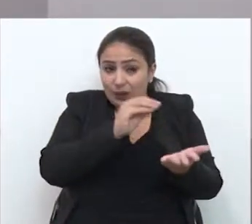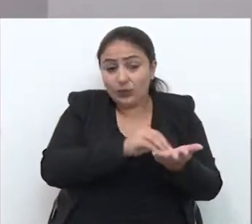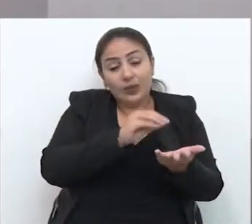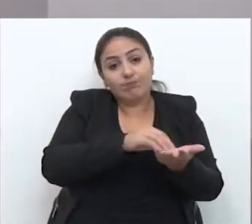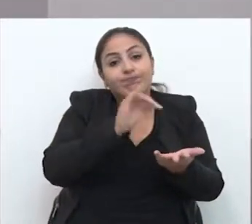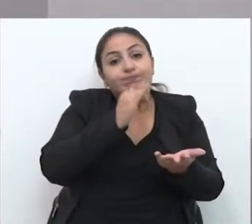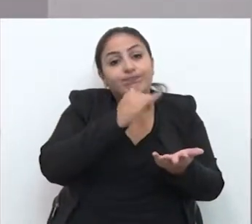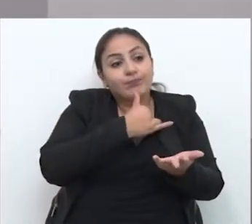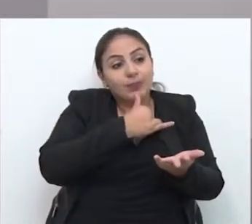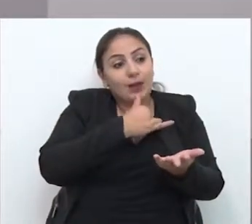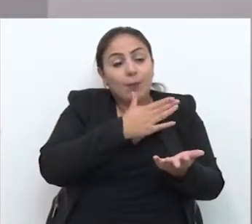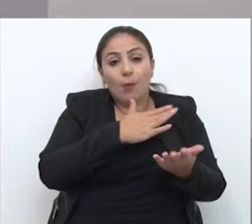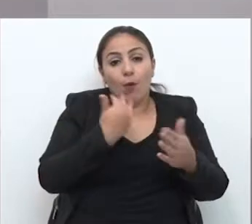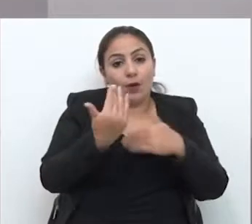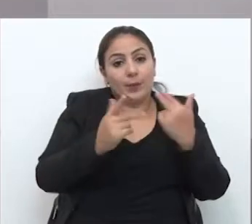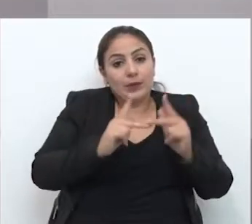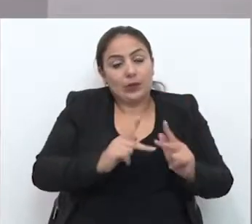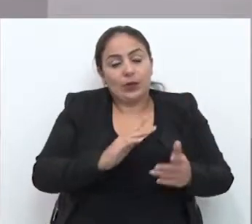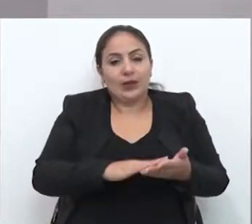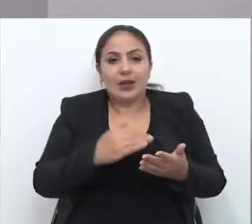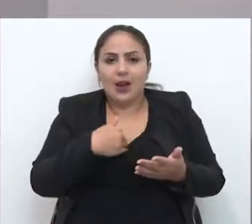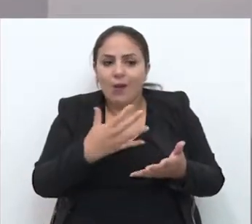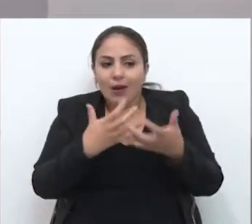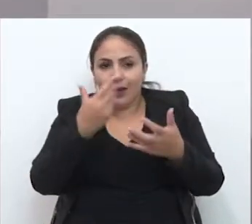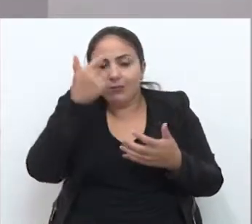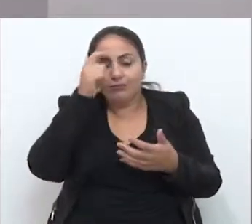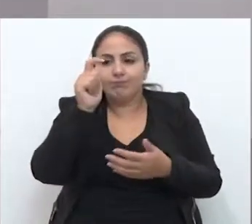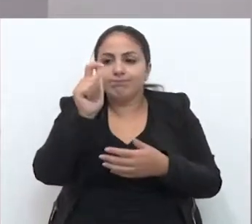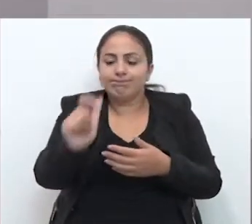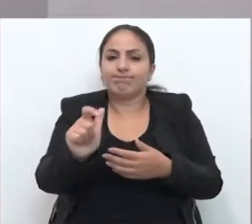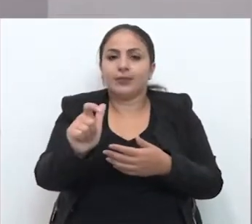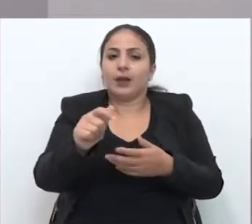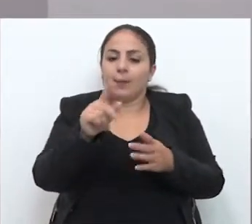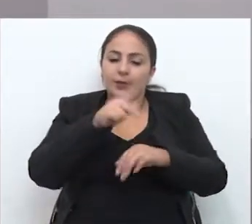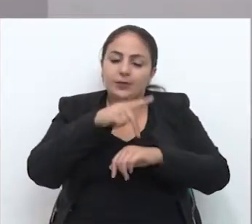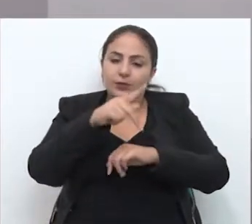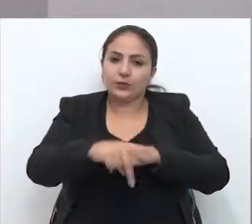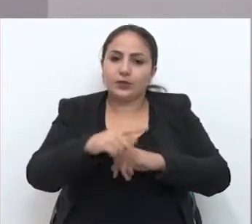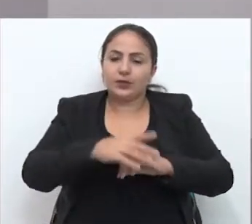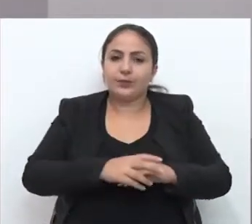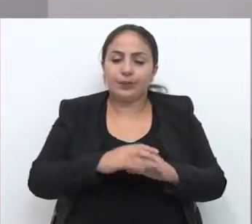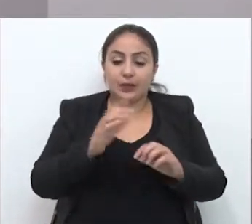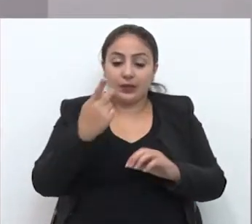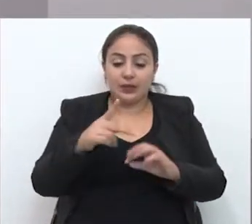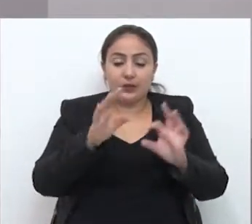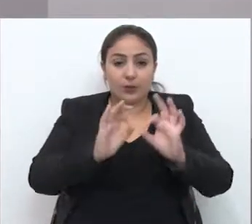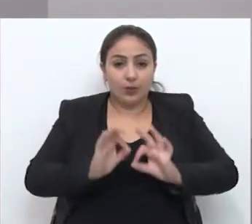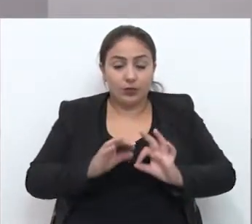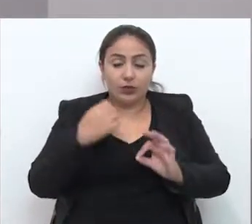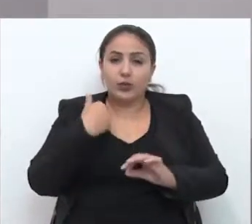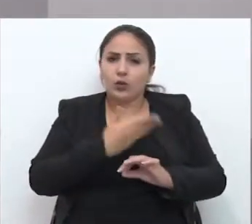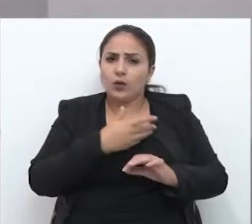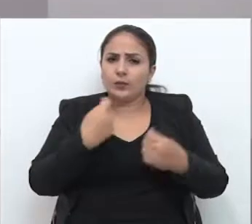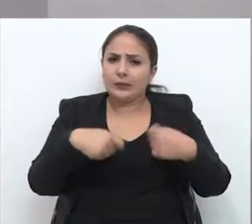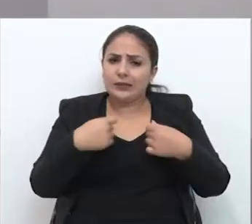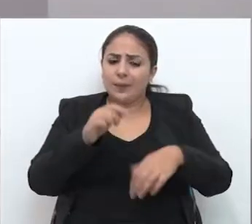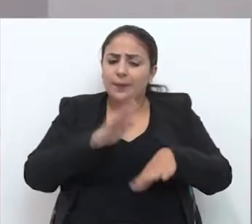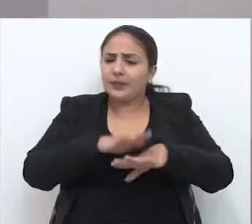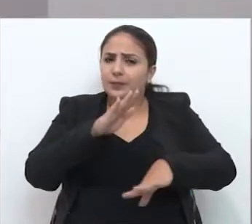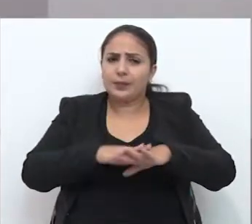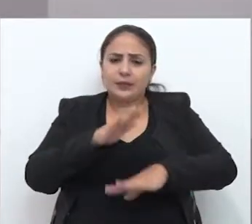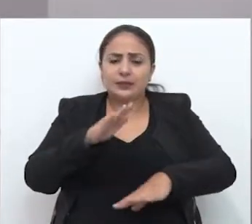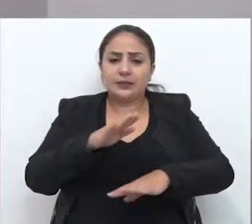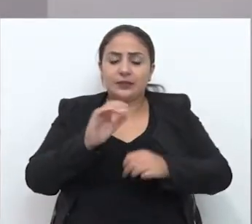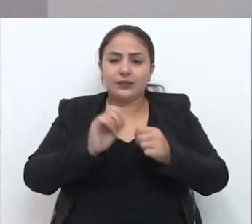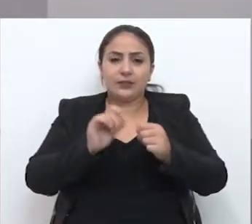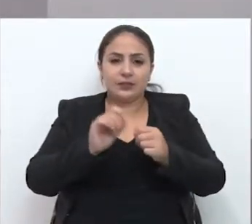falta, infelizmente, perdemos vida. Eu quero conscientizar a população de Passo Fundo, através desse projeto, que nós precisamos cada